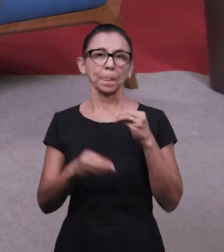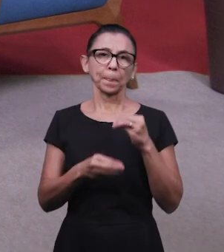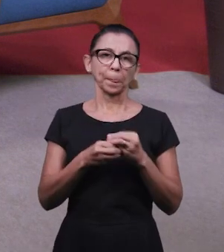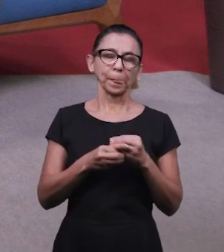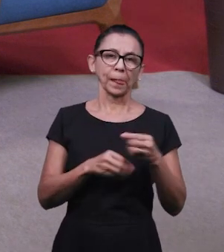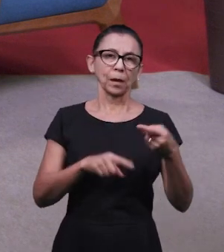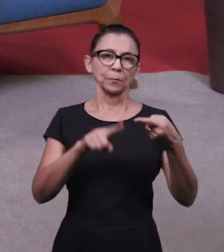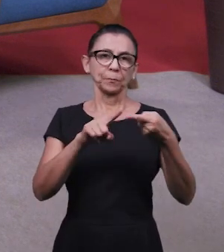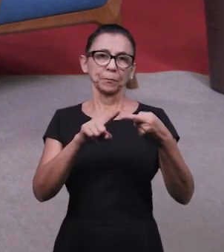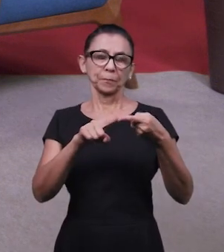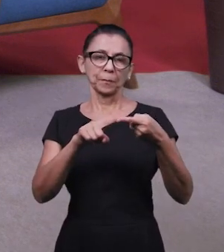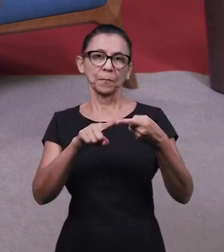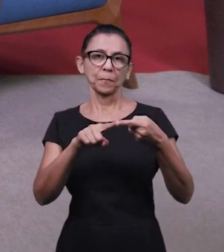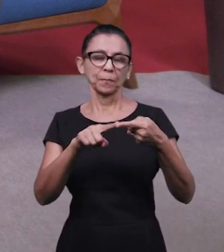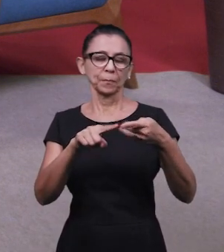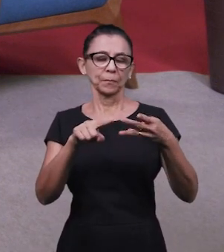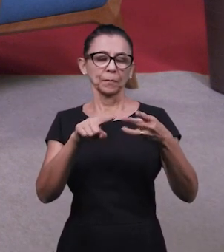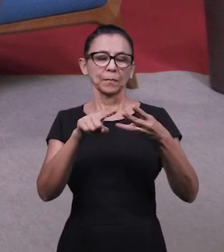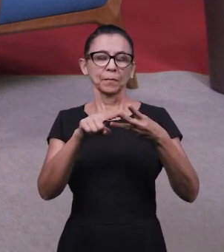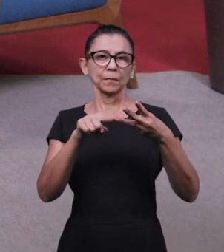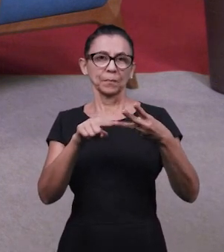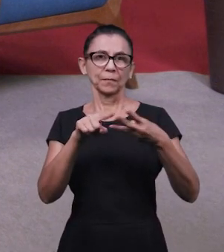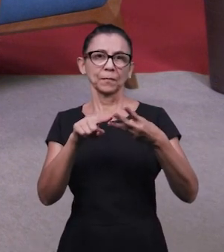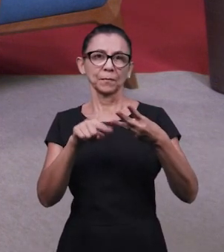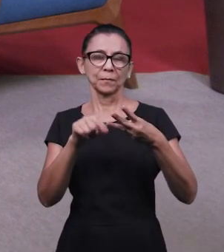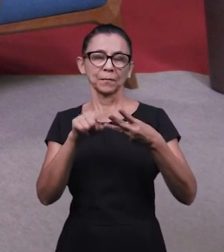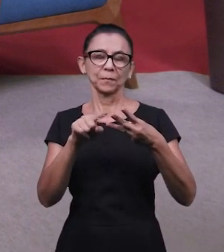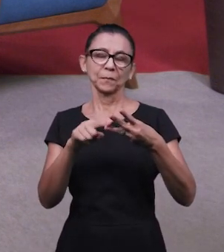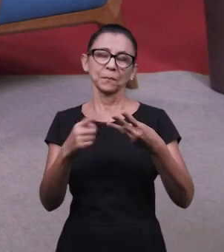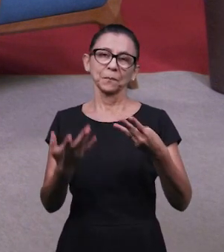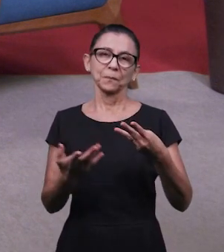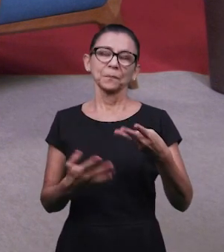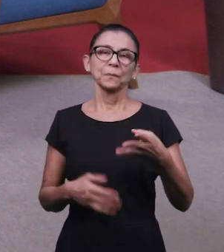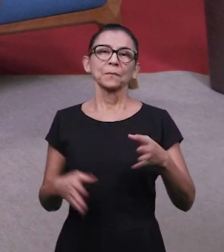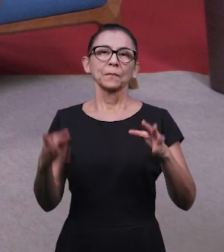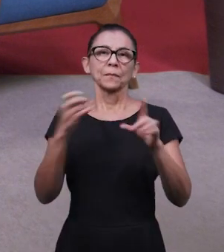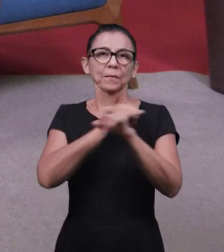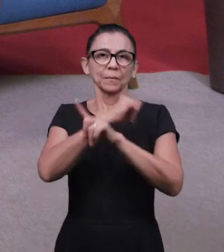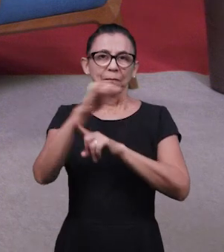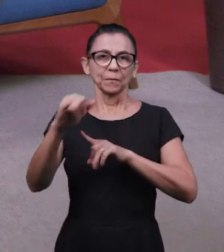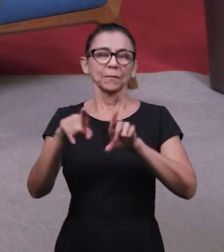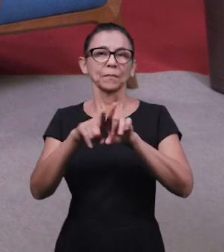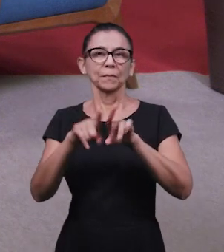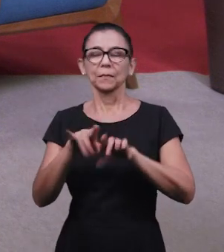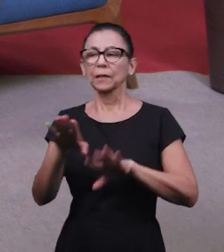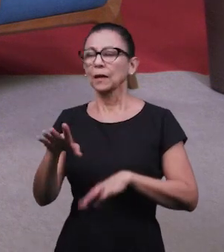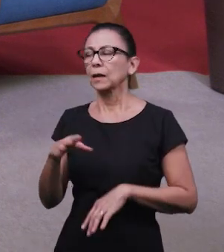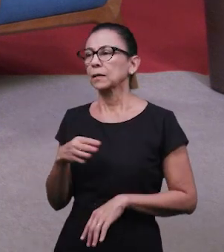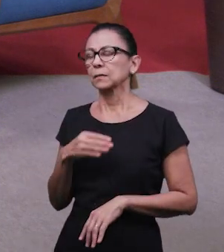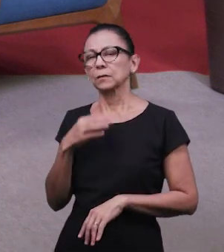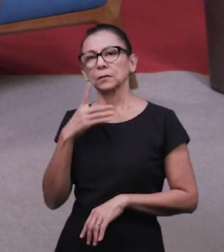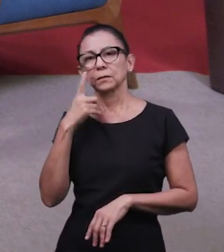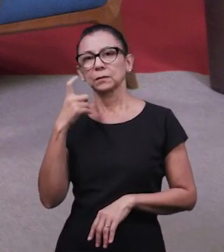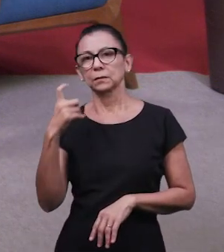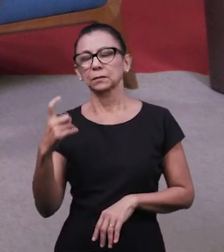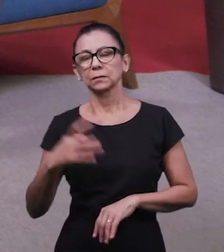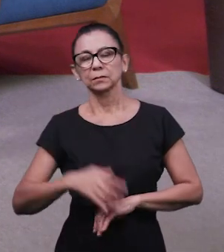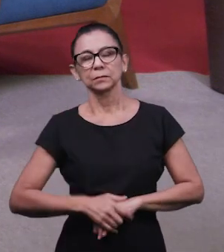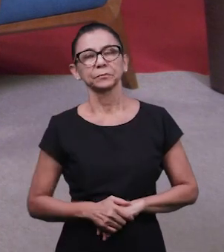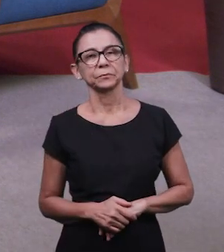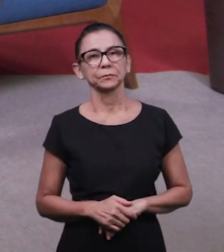Jesus, que sozinho subiu ao Calvário para nos dar o pão da vida. Amém. Escreveu Suzeli Dias, de São Paulo, capital. Glória a Deus. Inclusive,